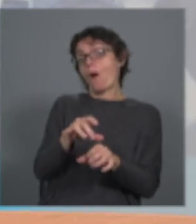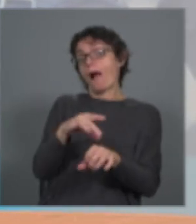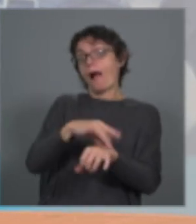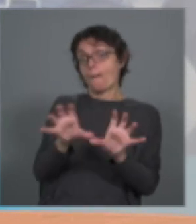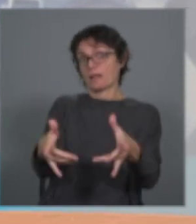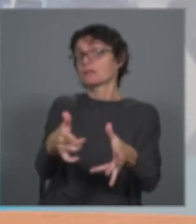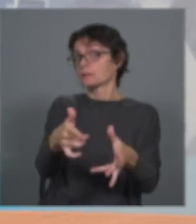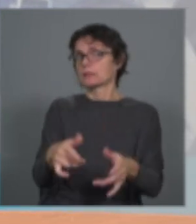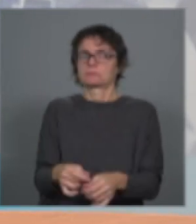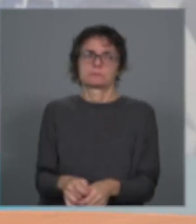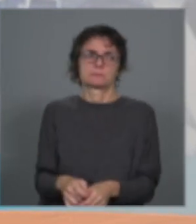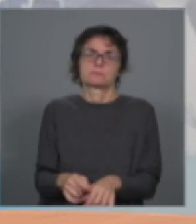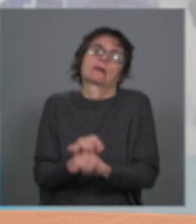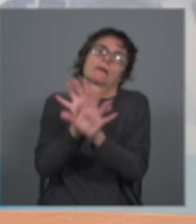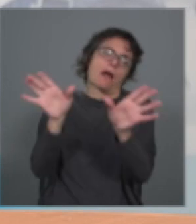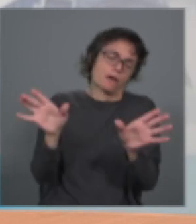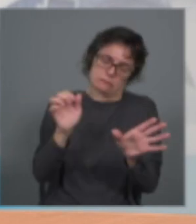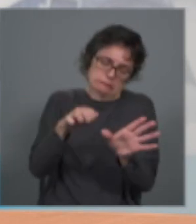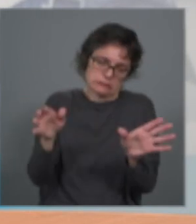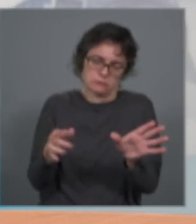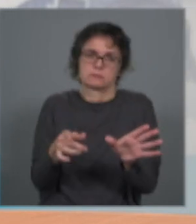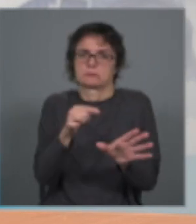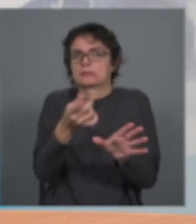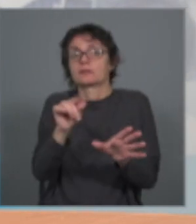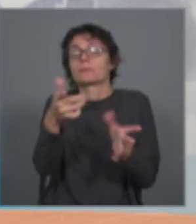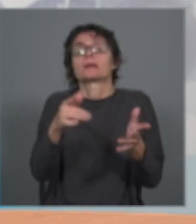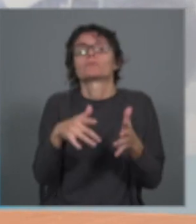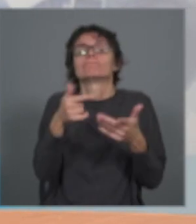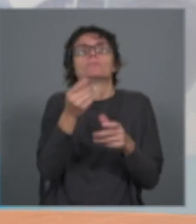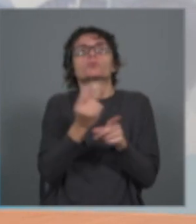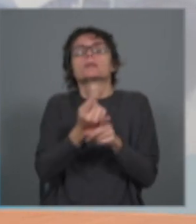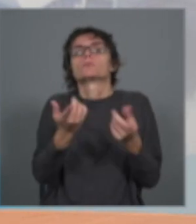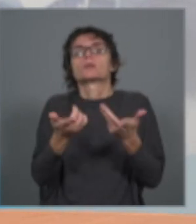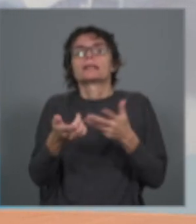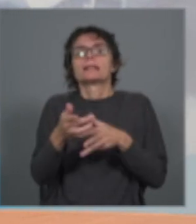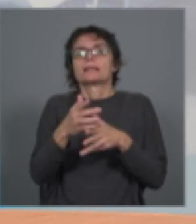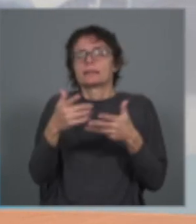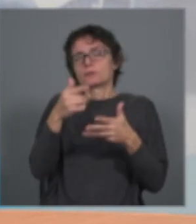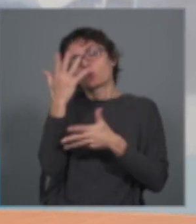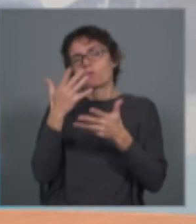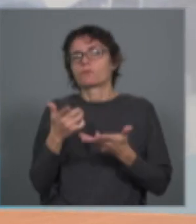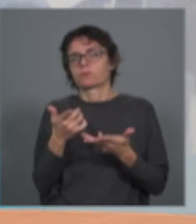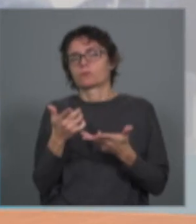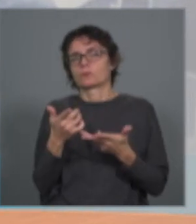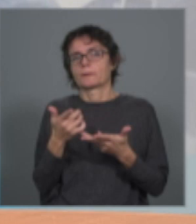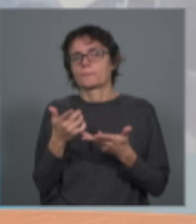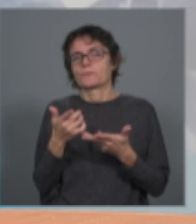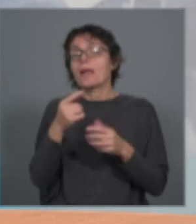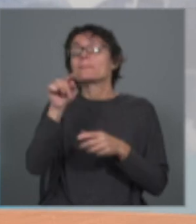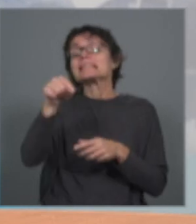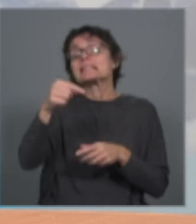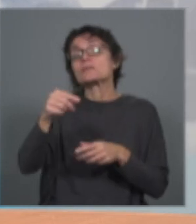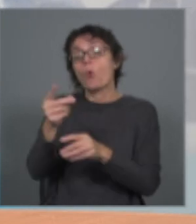aproveitar, não é? É que não é uma economia de casino, isso ainda era... Porque no casino ainda há as fichas ou as